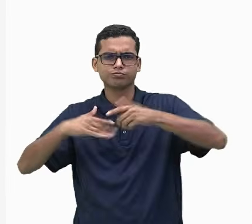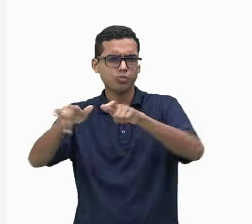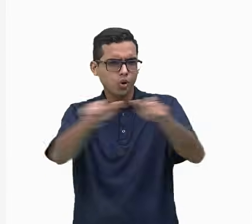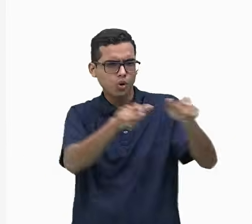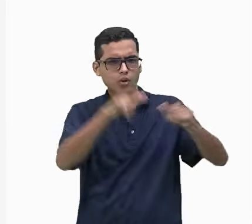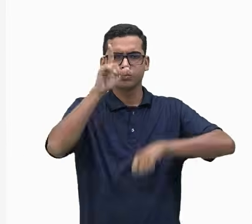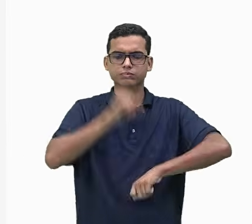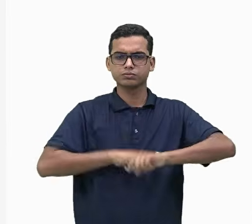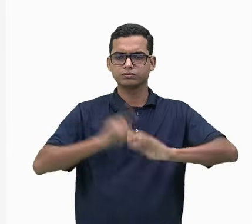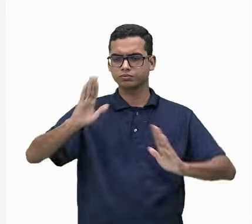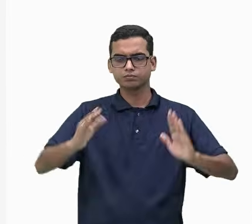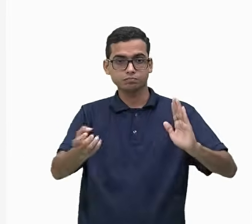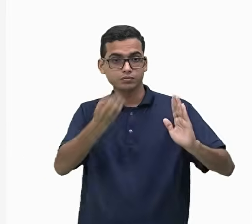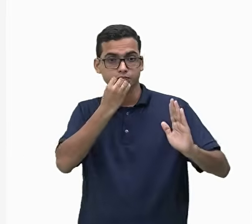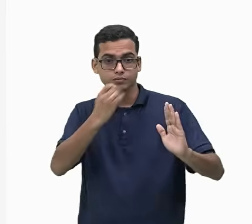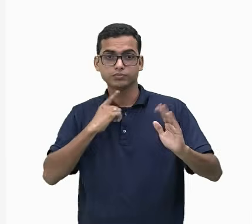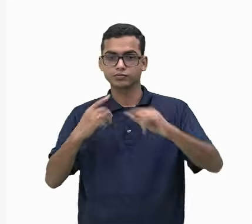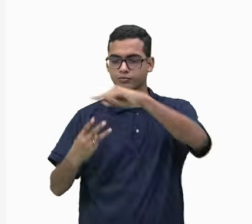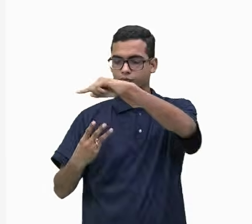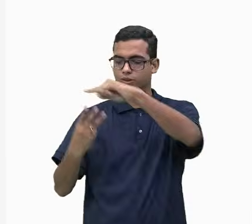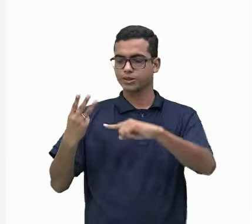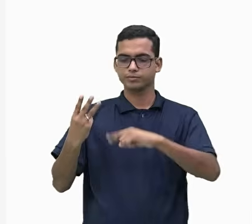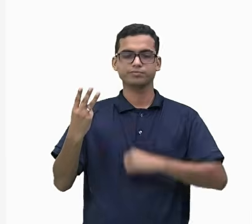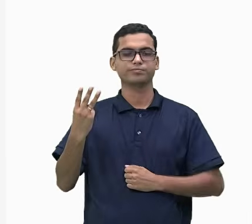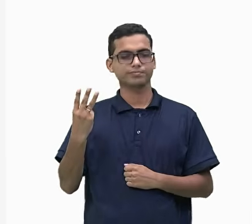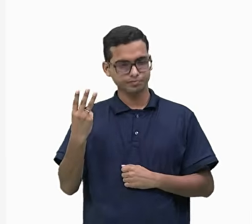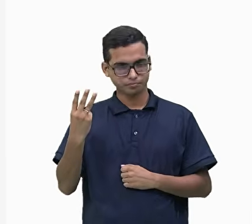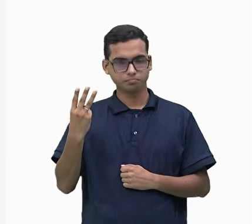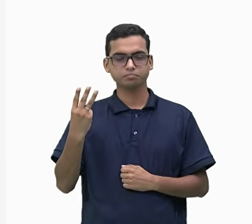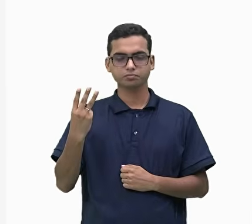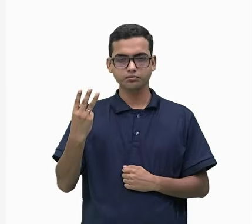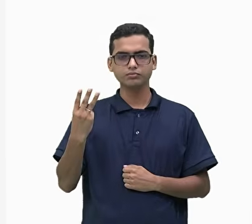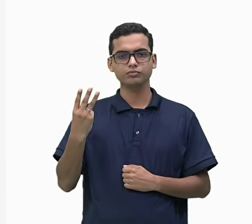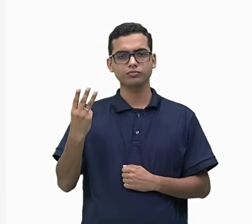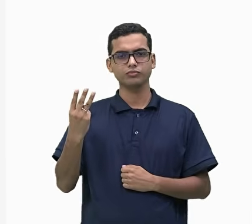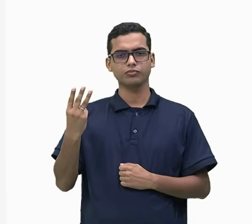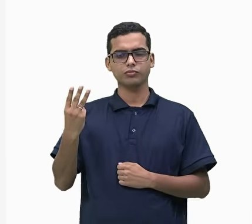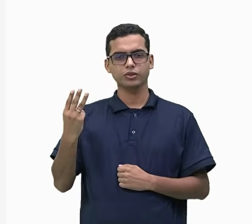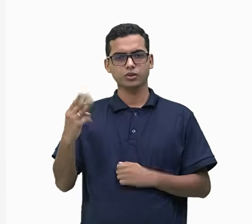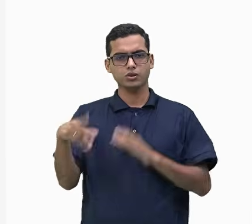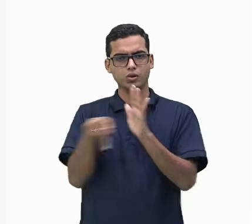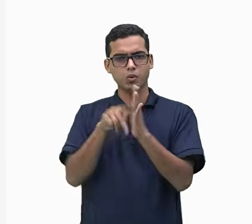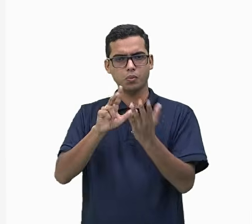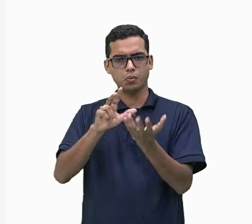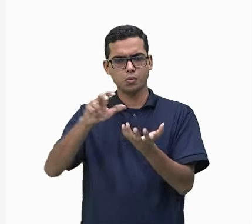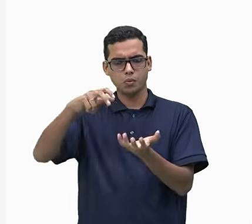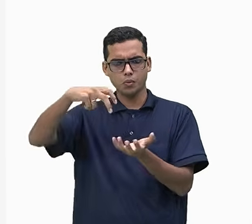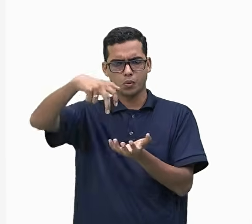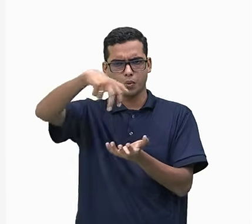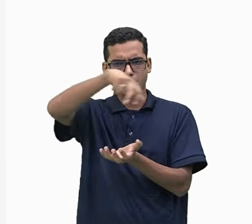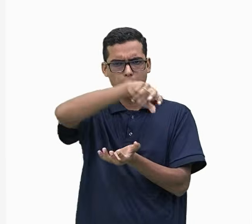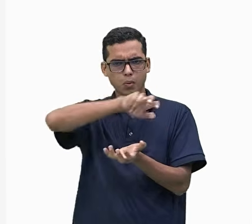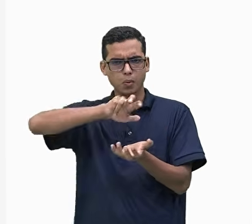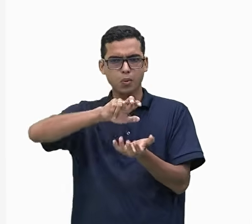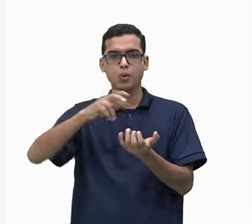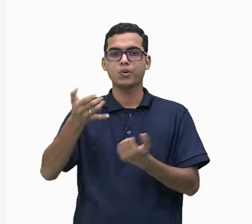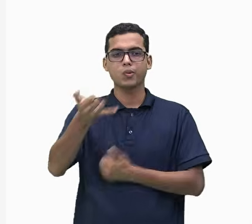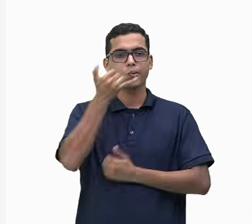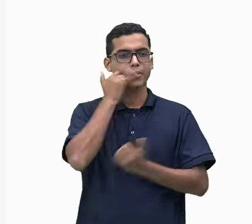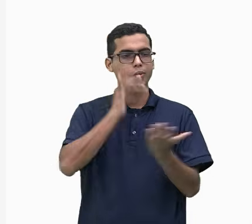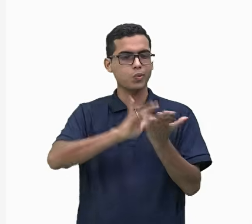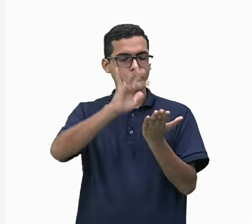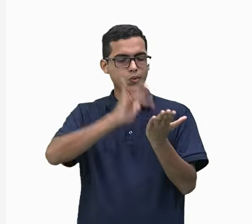pelo menos 3 satélites, gente, vão estar visíveis para os aparelhos